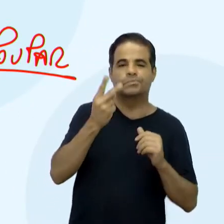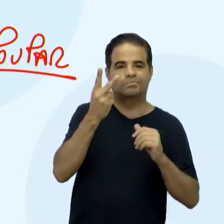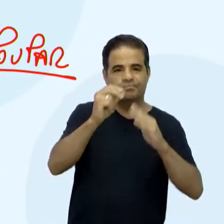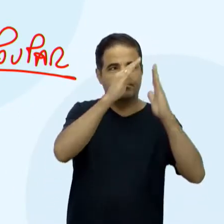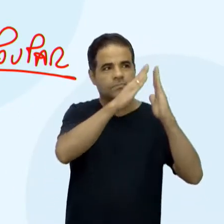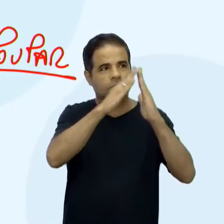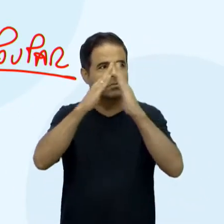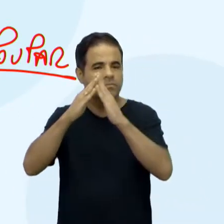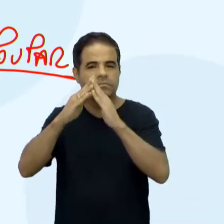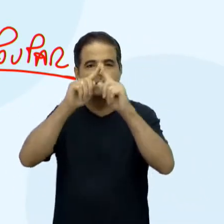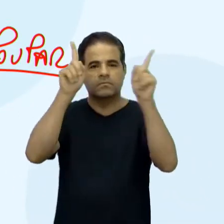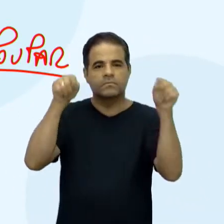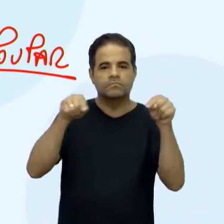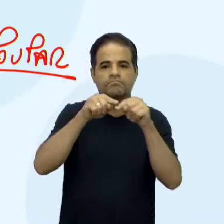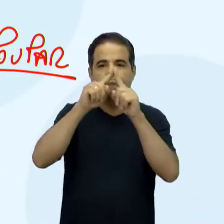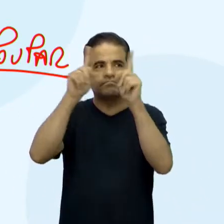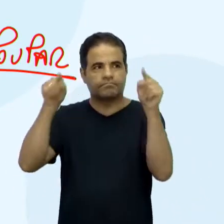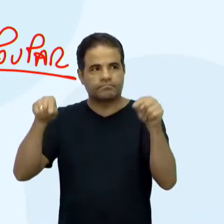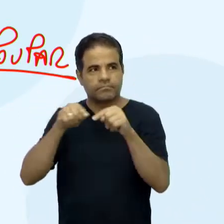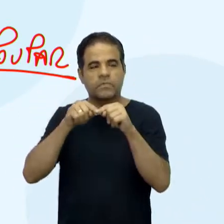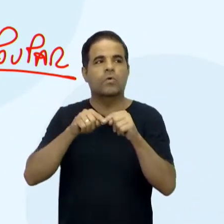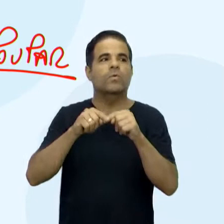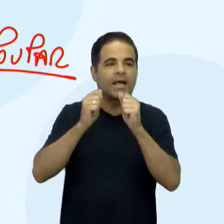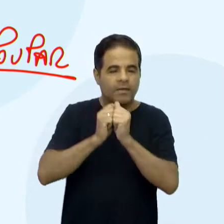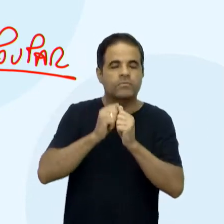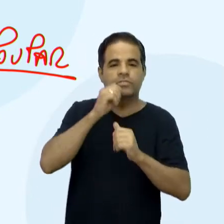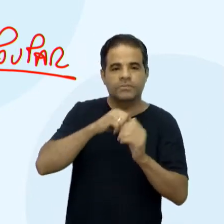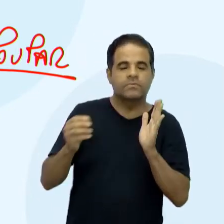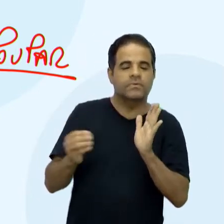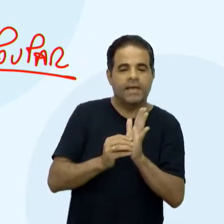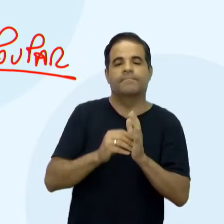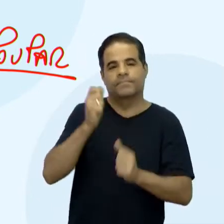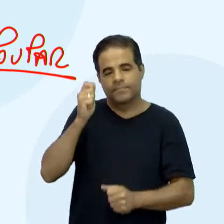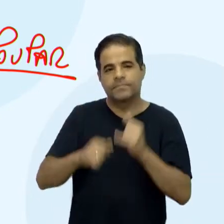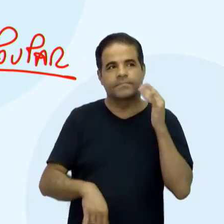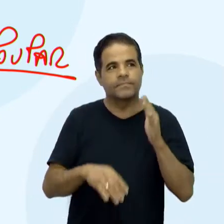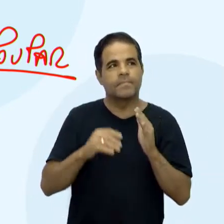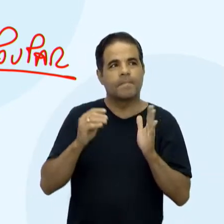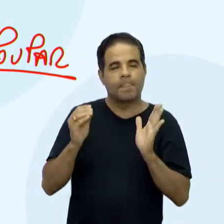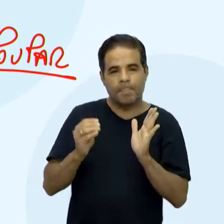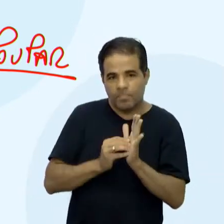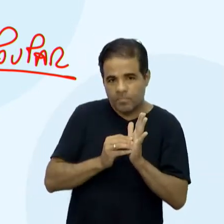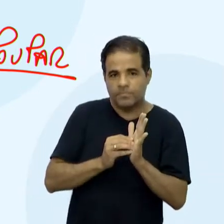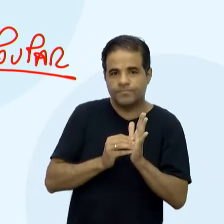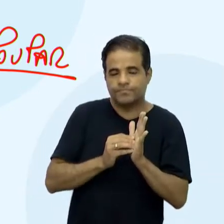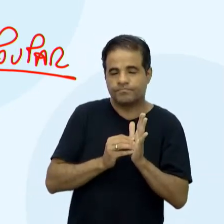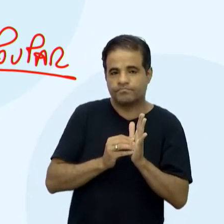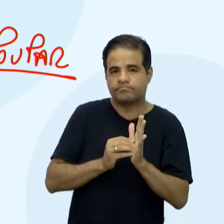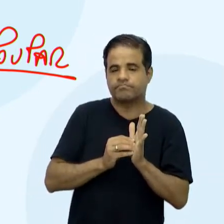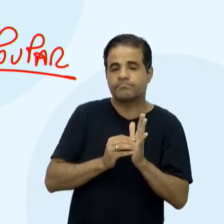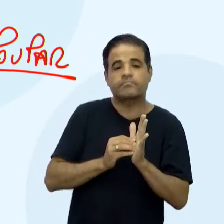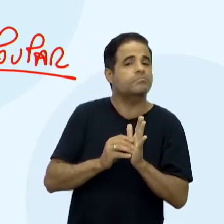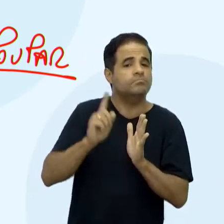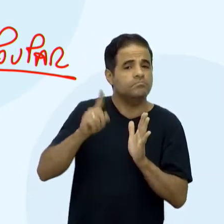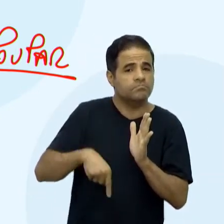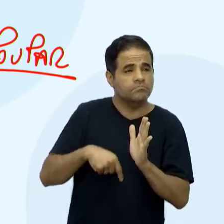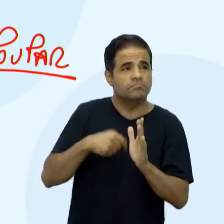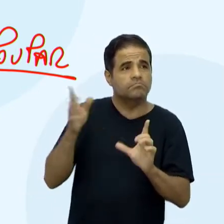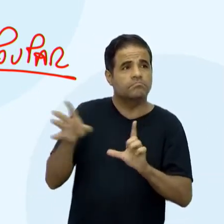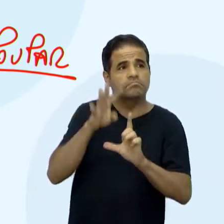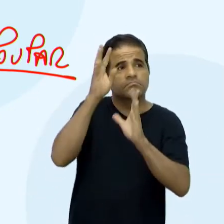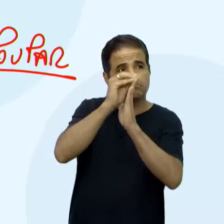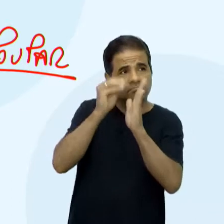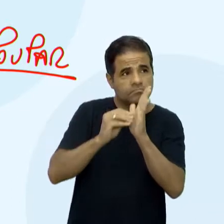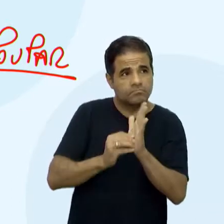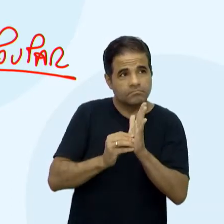casinhas, era um tabuleiro de 1 a 20, aí 19, 20, aqui a reticência, era um tabuleiro de 1 a 20 e